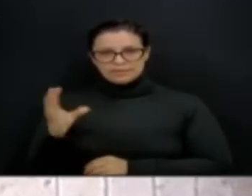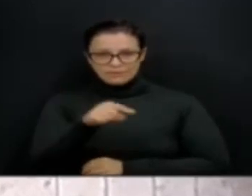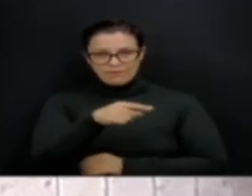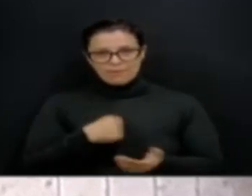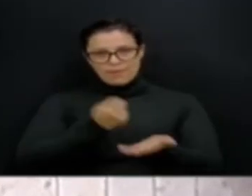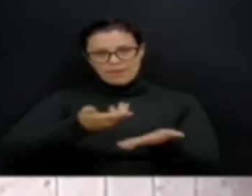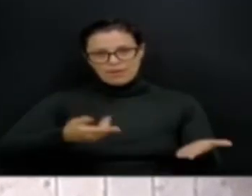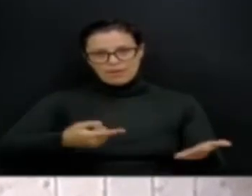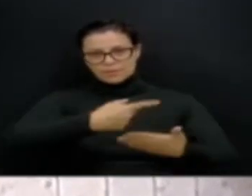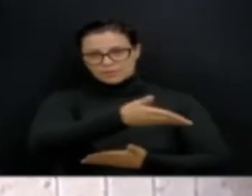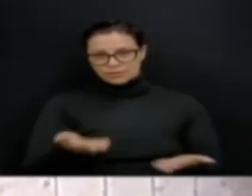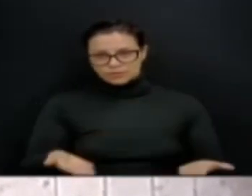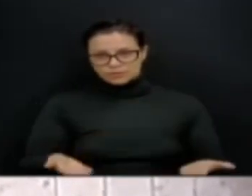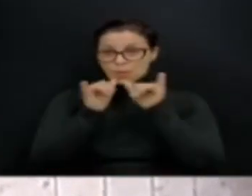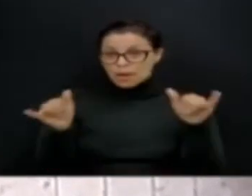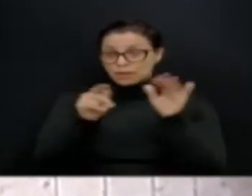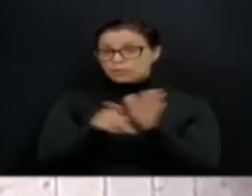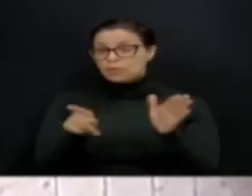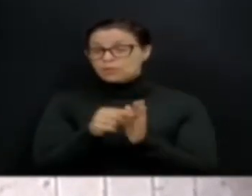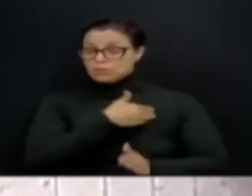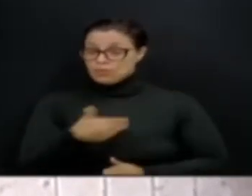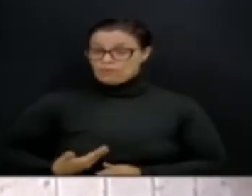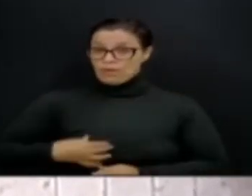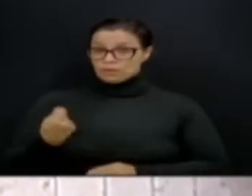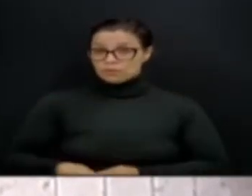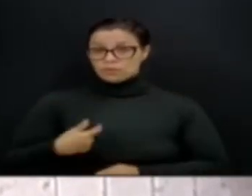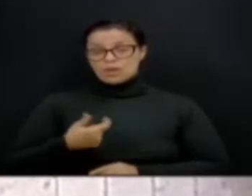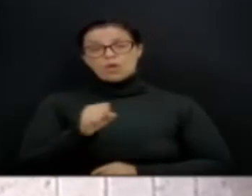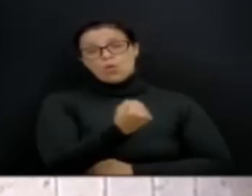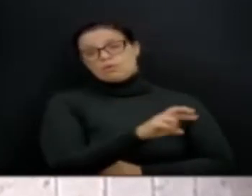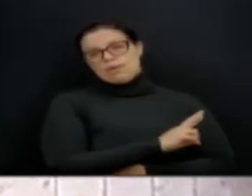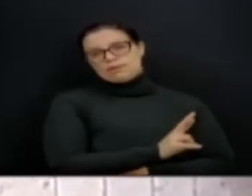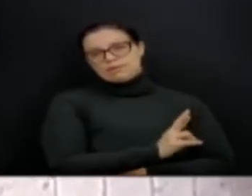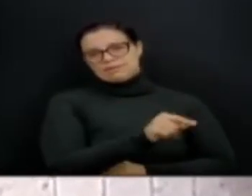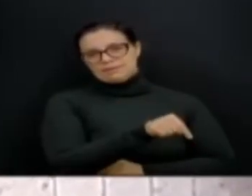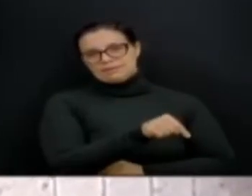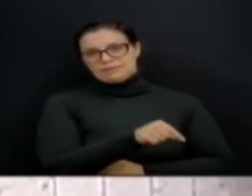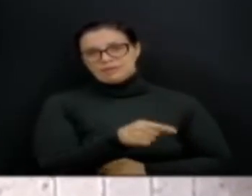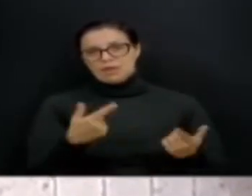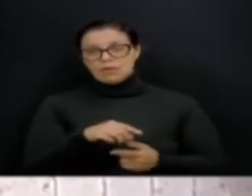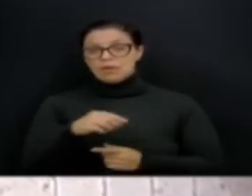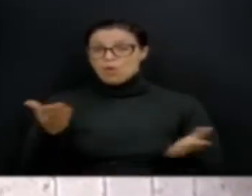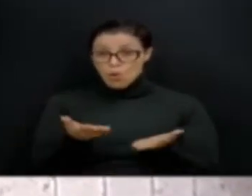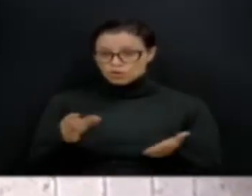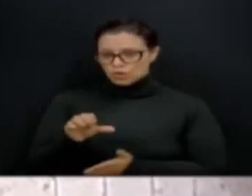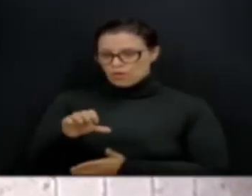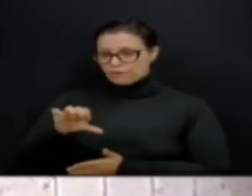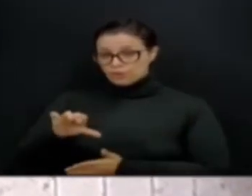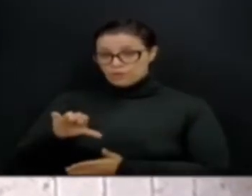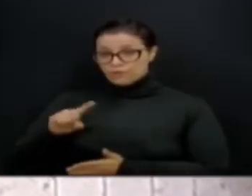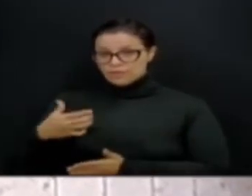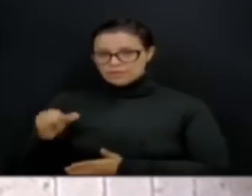10,33. A propaganda do governo era R$ 8,00 contra R$ 9,60.